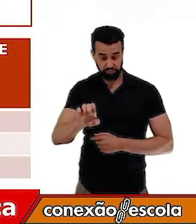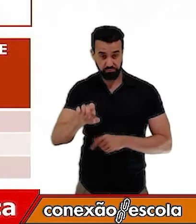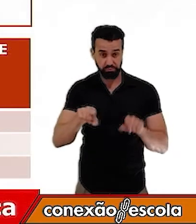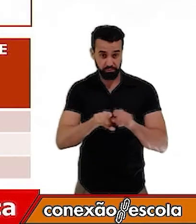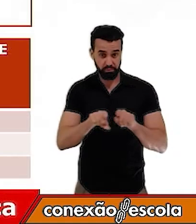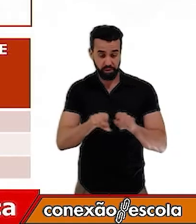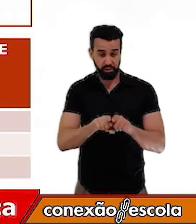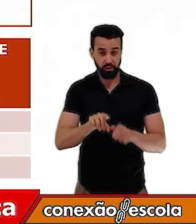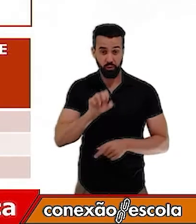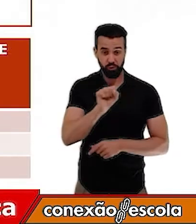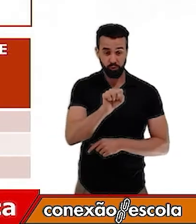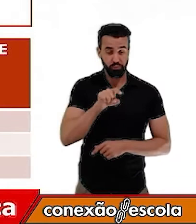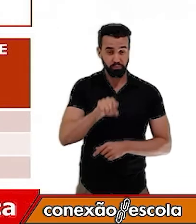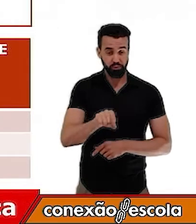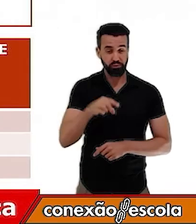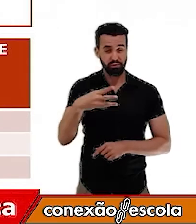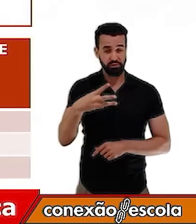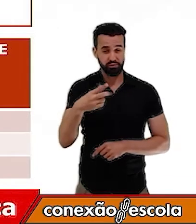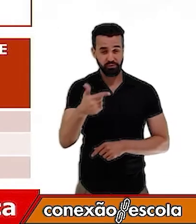número